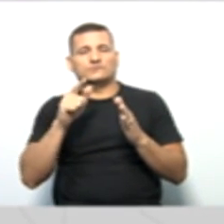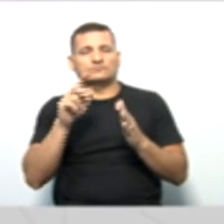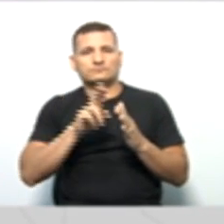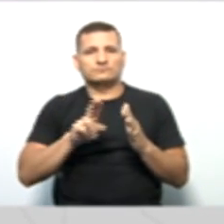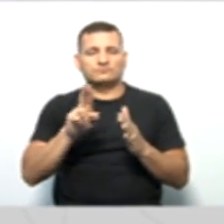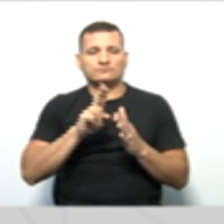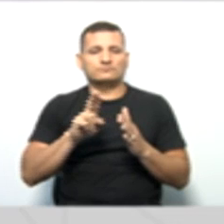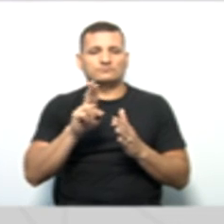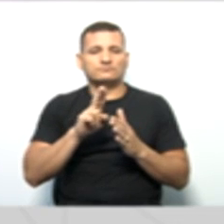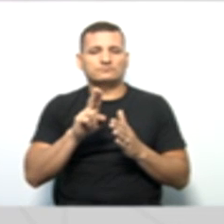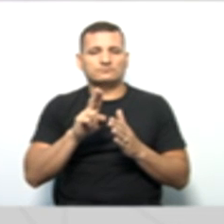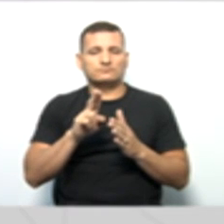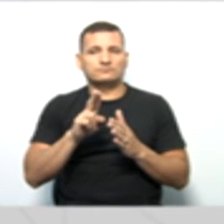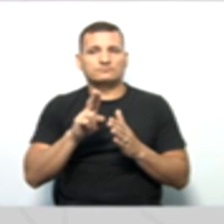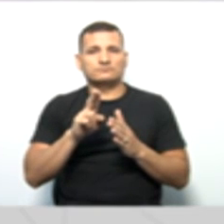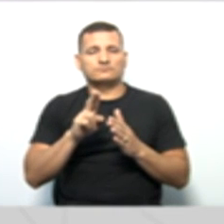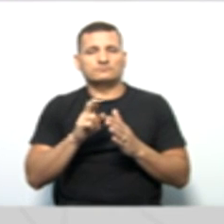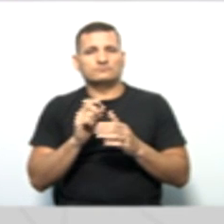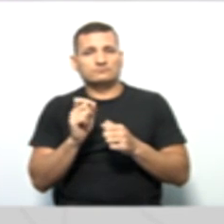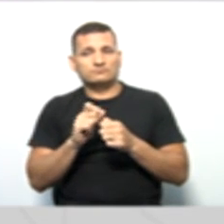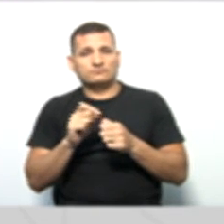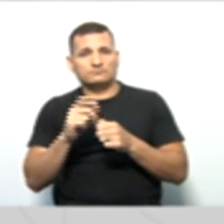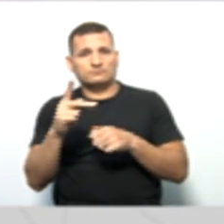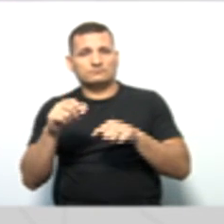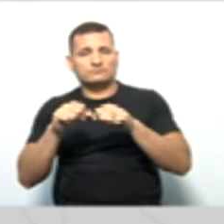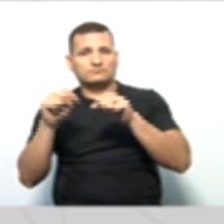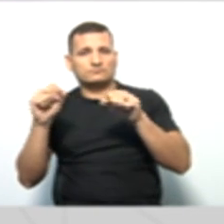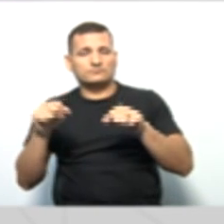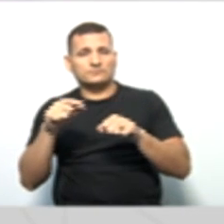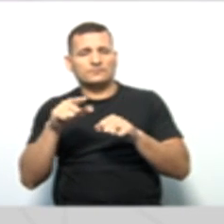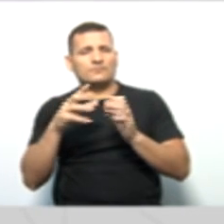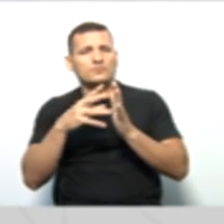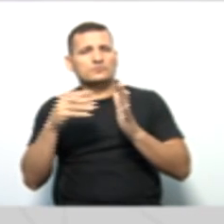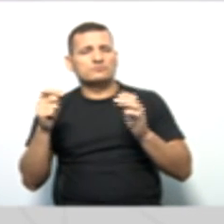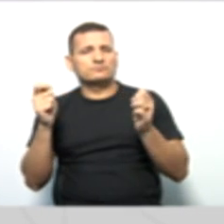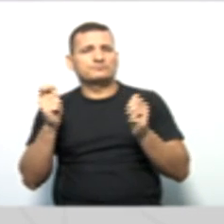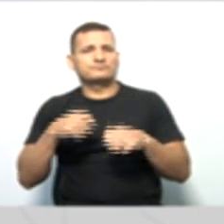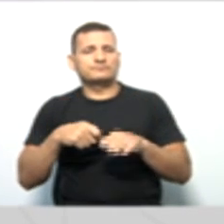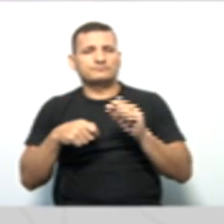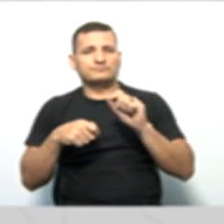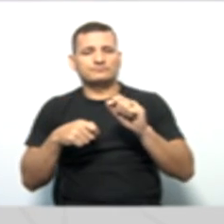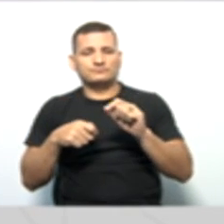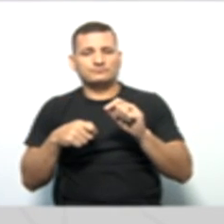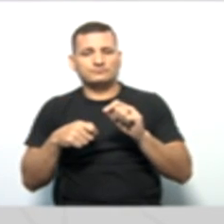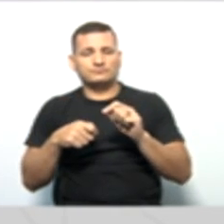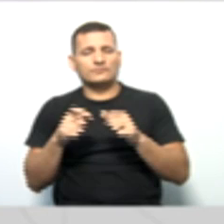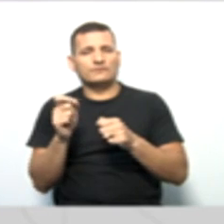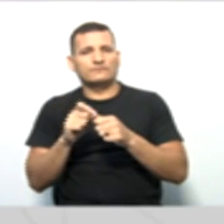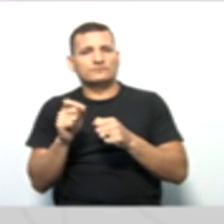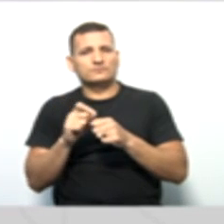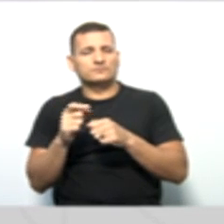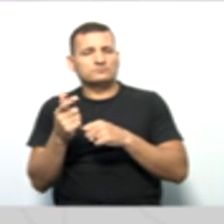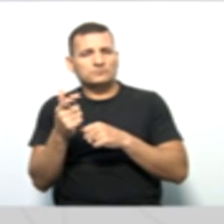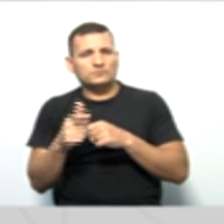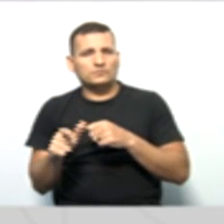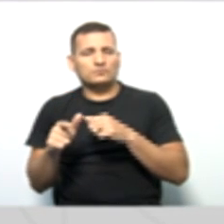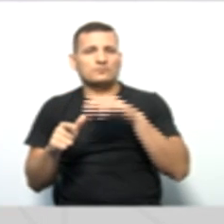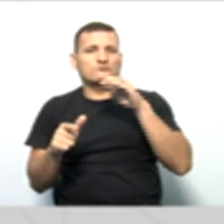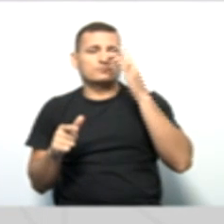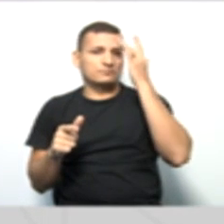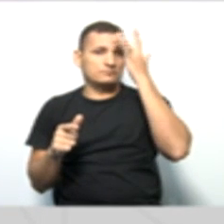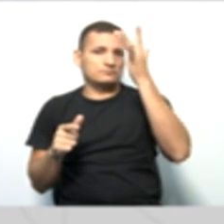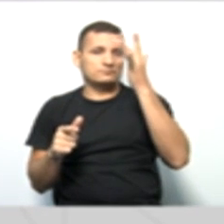já para poder criar o seu software. Esses modelos te possibilitam o quê? Te possibilitam uma refabricação mais